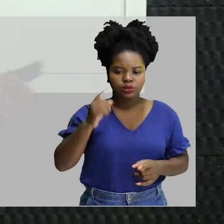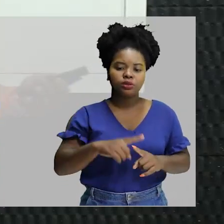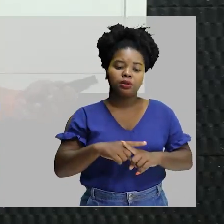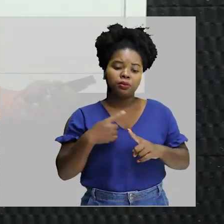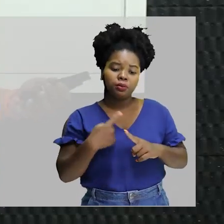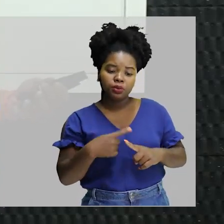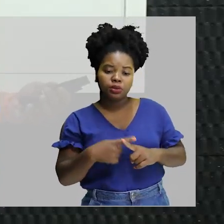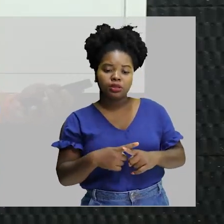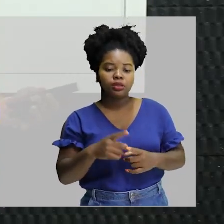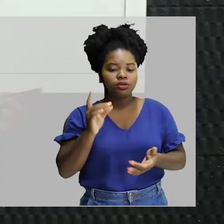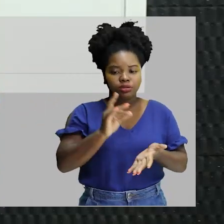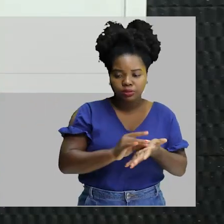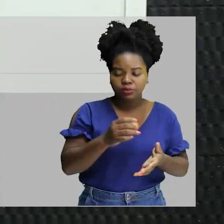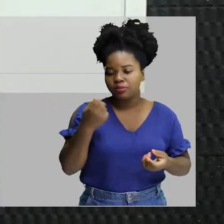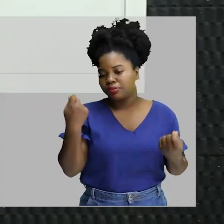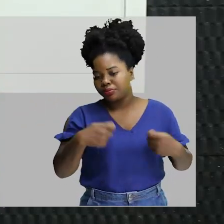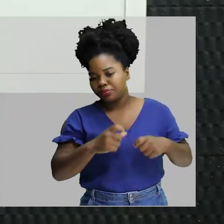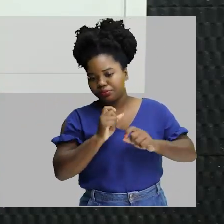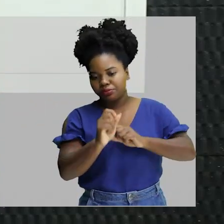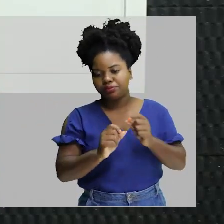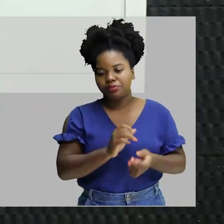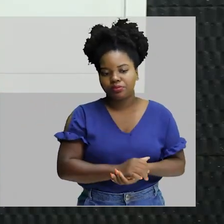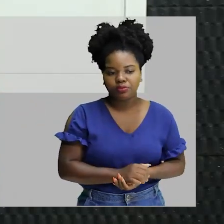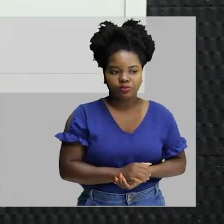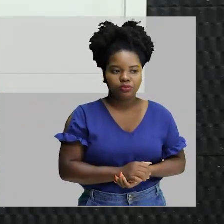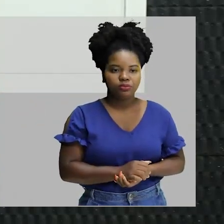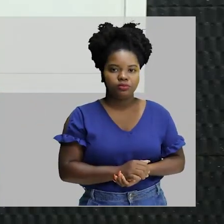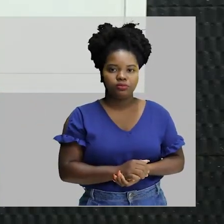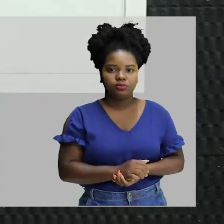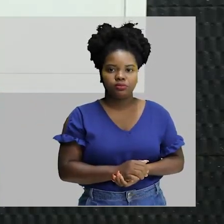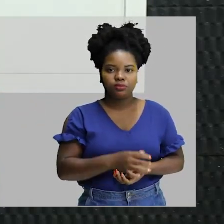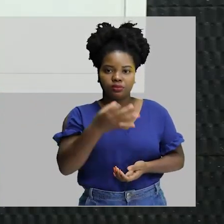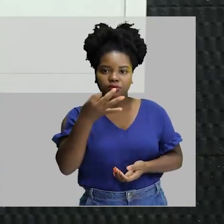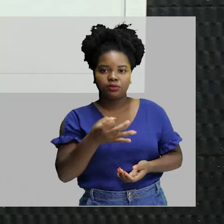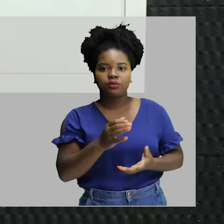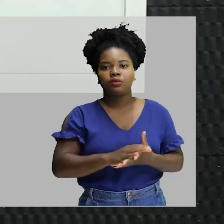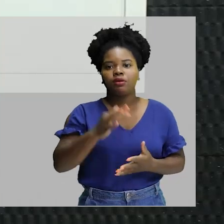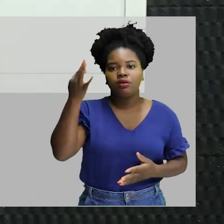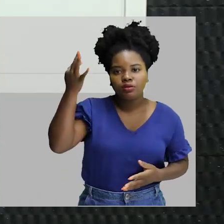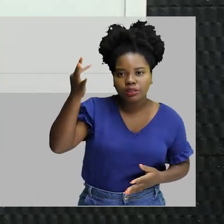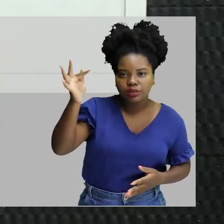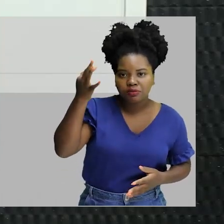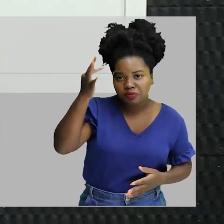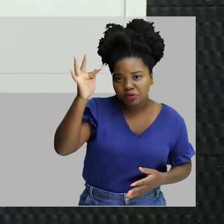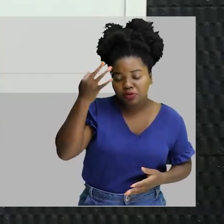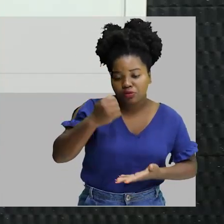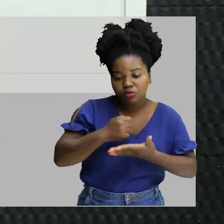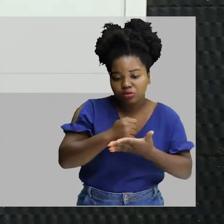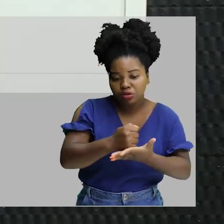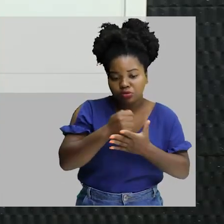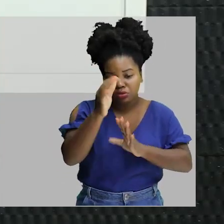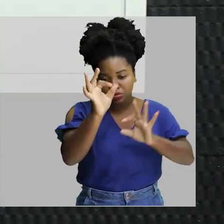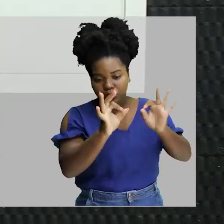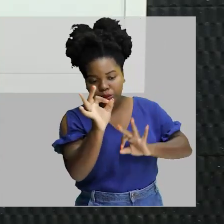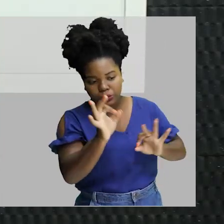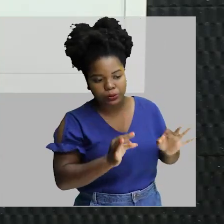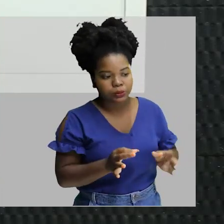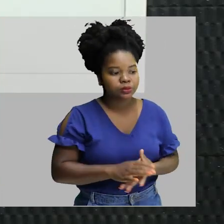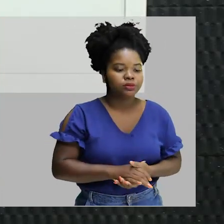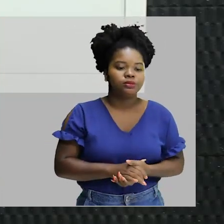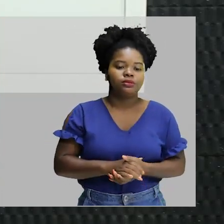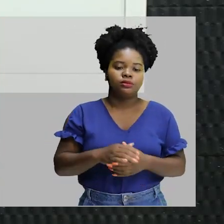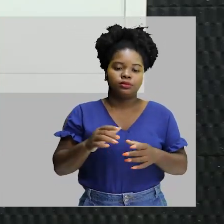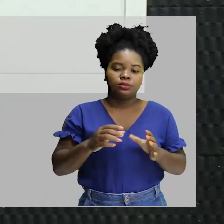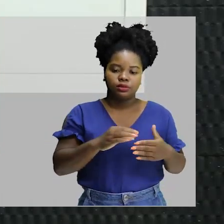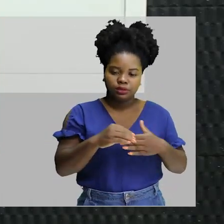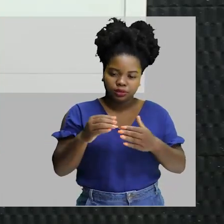né, desvelada de uma maneira muito mais coerente. E a filosofia ela te ajuda muito a fazer isso. Tá? Ela traz